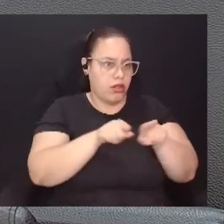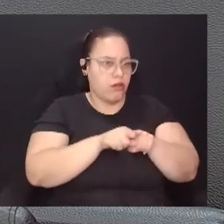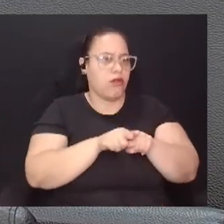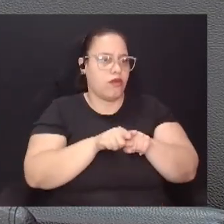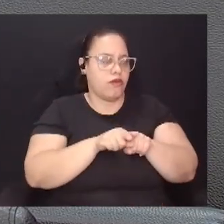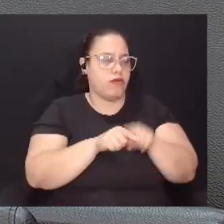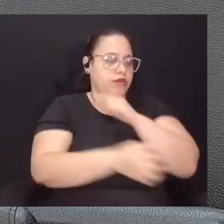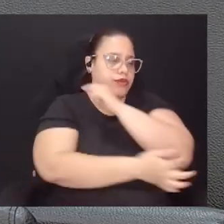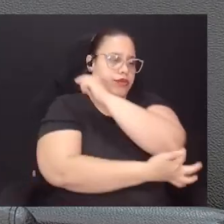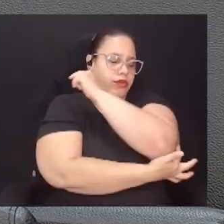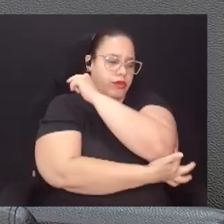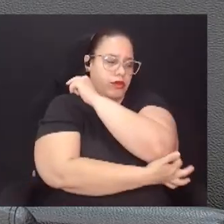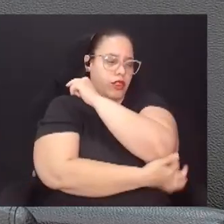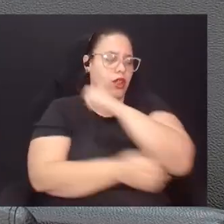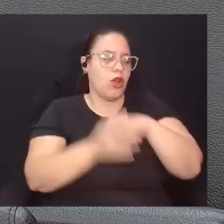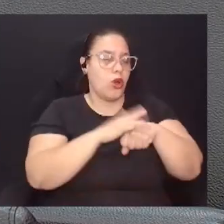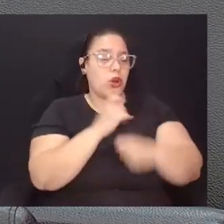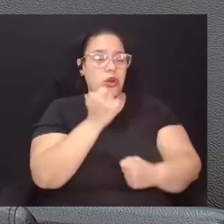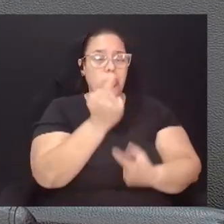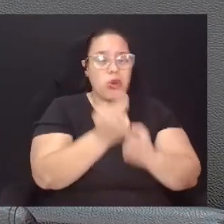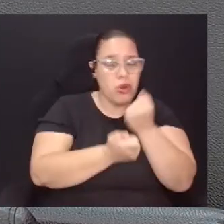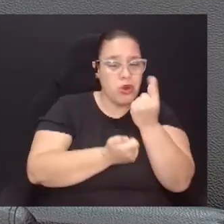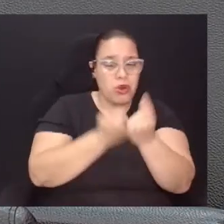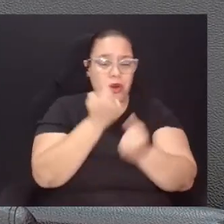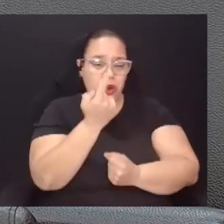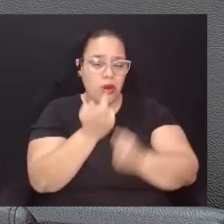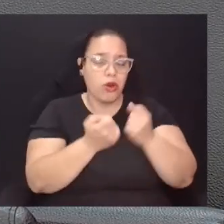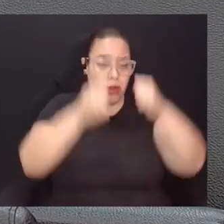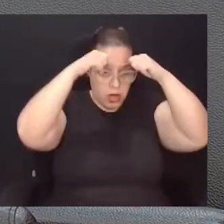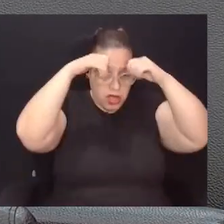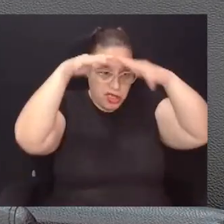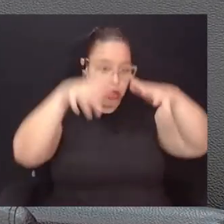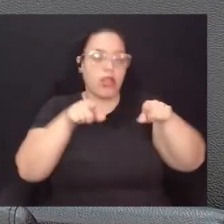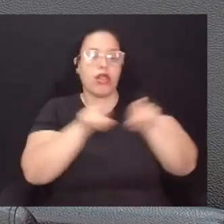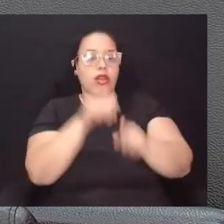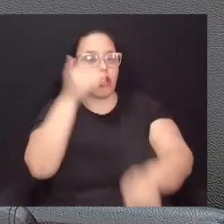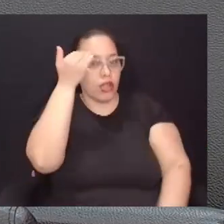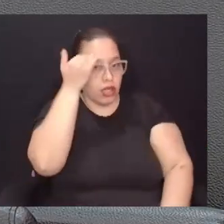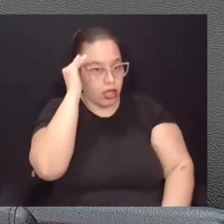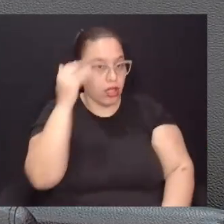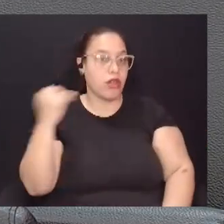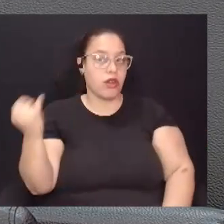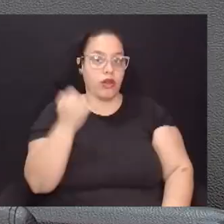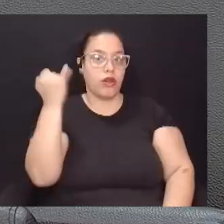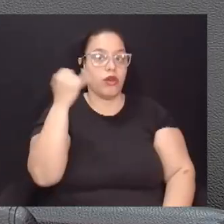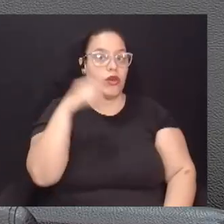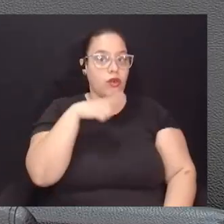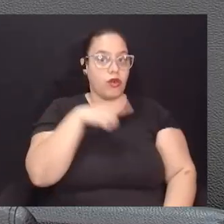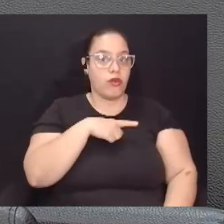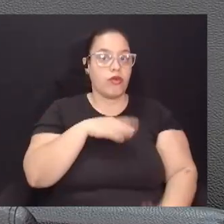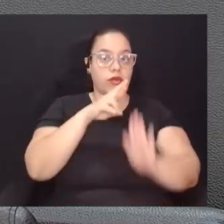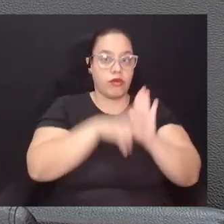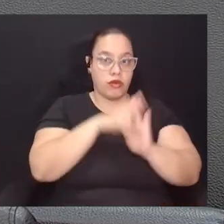a questão de doenças raras, né, com relação ao transtorno do espectro autista, né, que entendem também da importância da gente